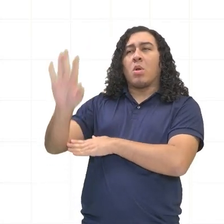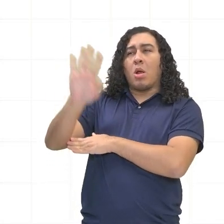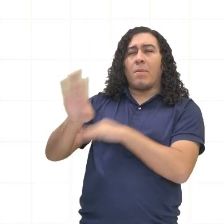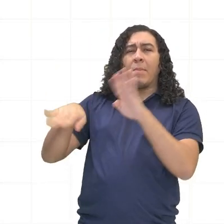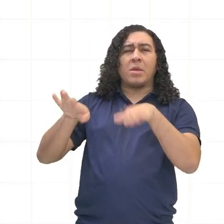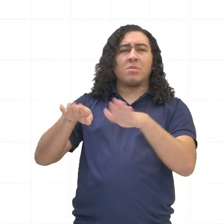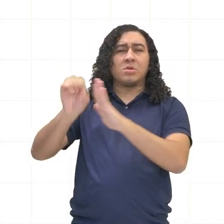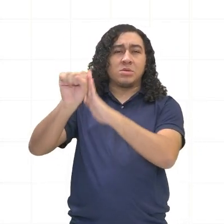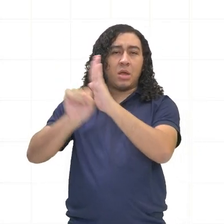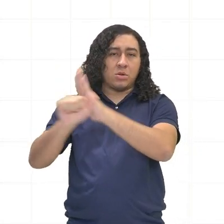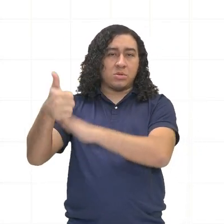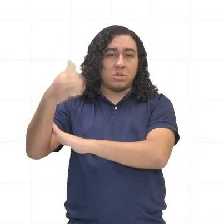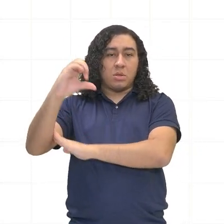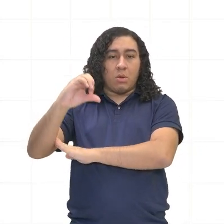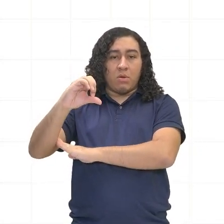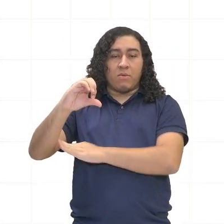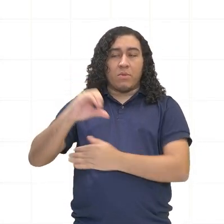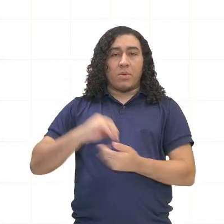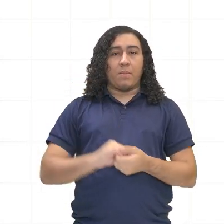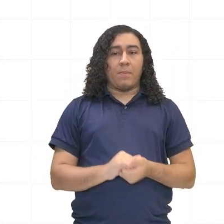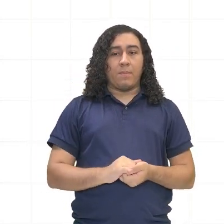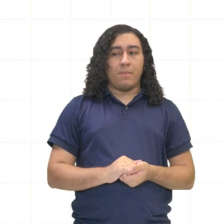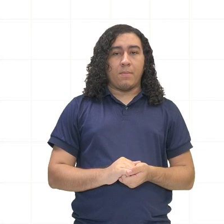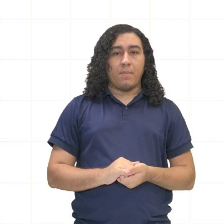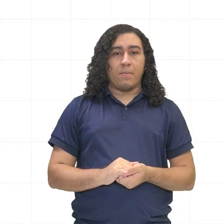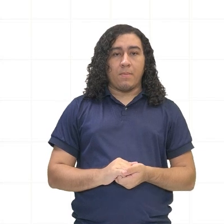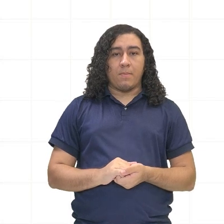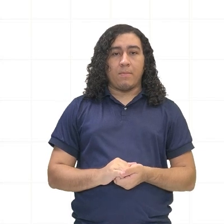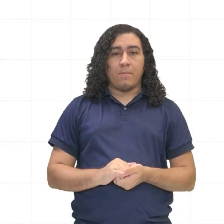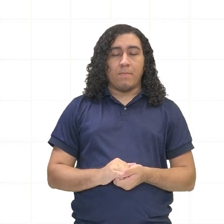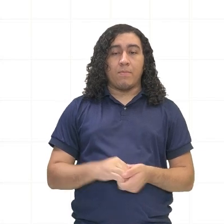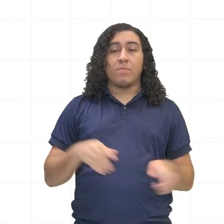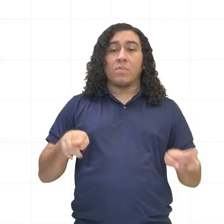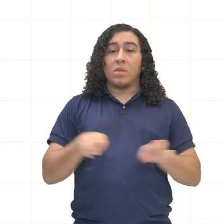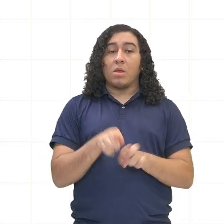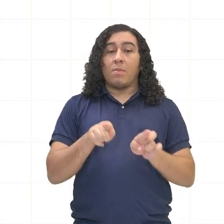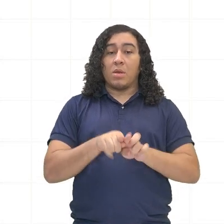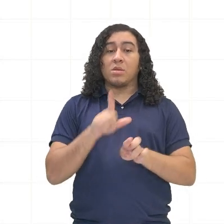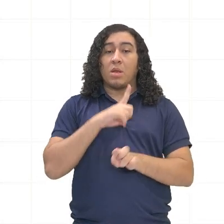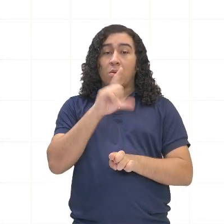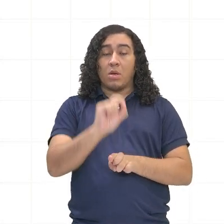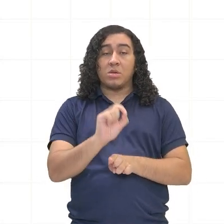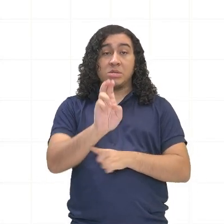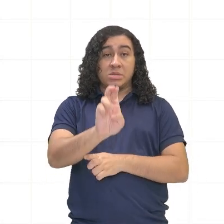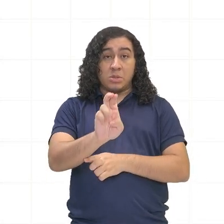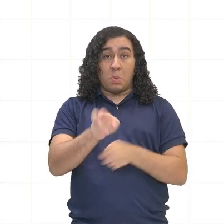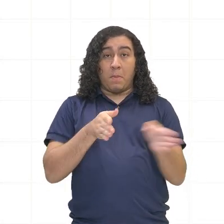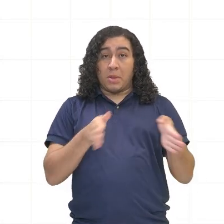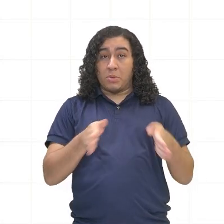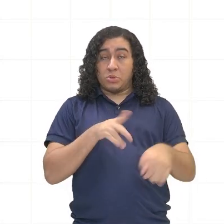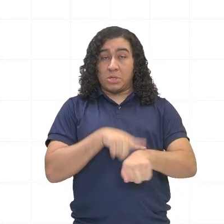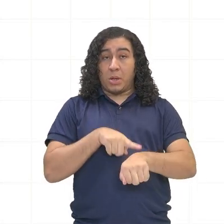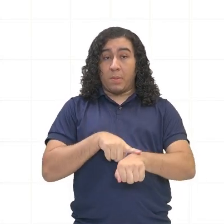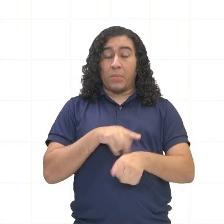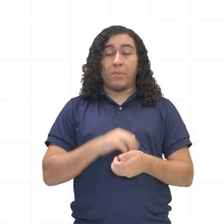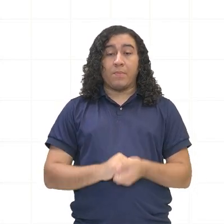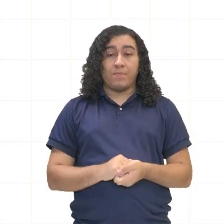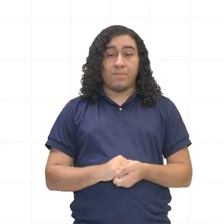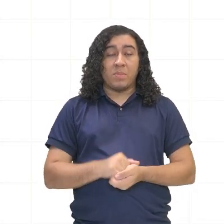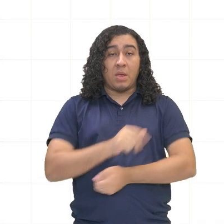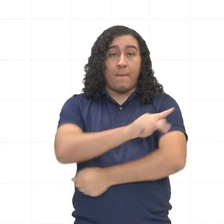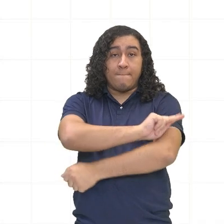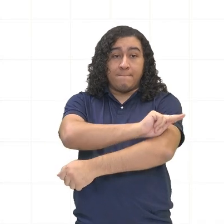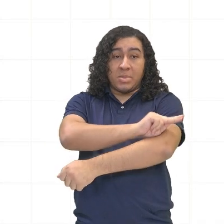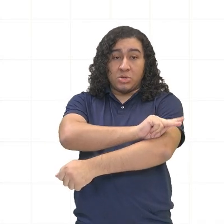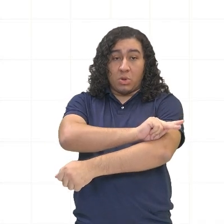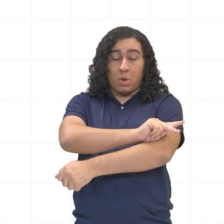XIX. E eles dividiram, né, a história em 5 períodos: pré-história,